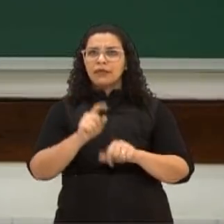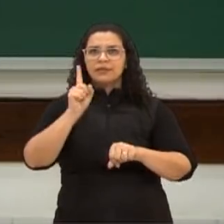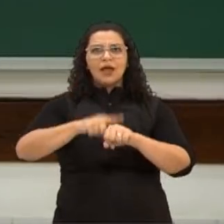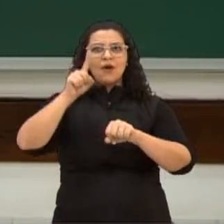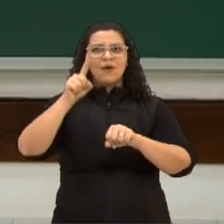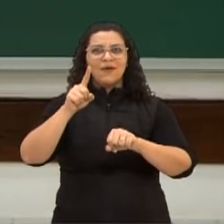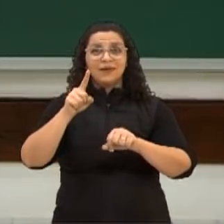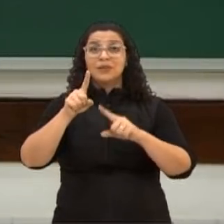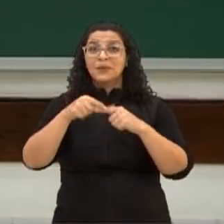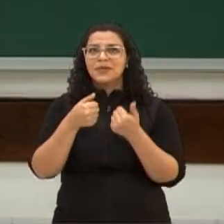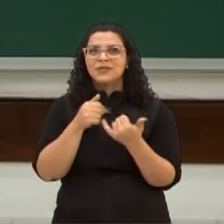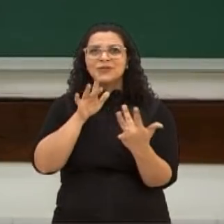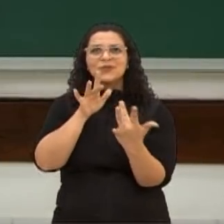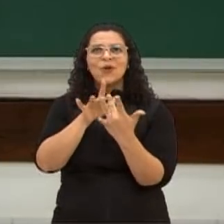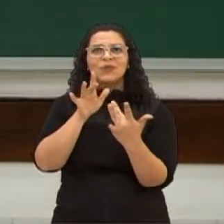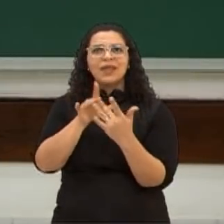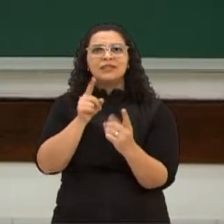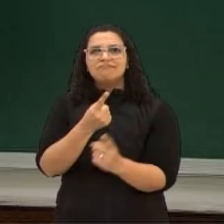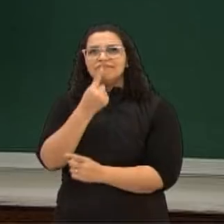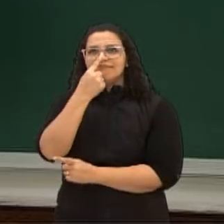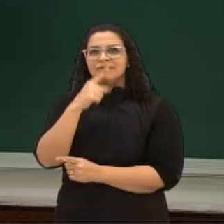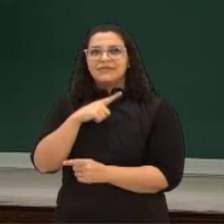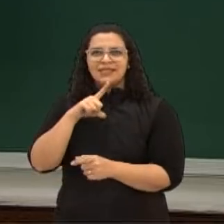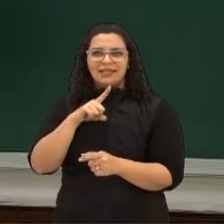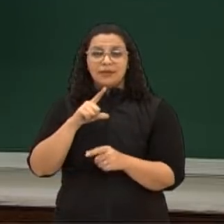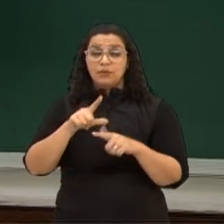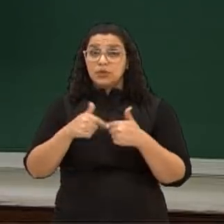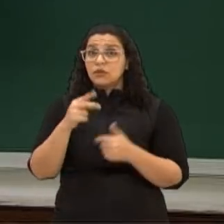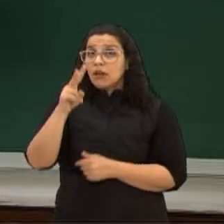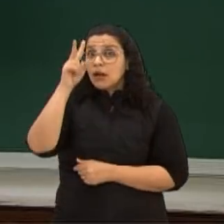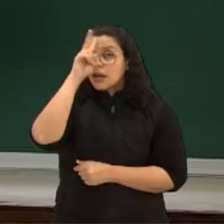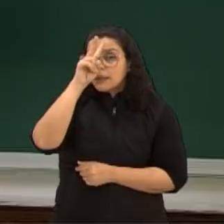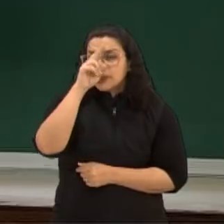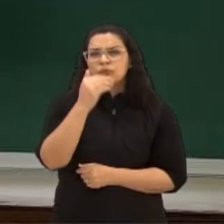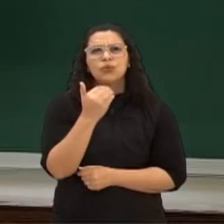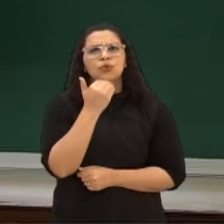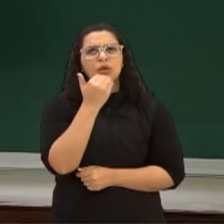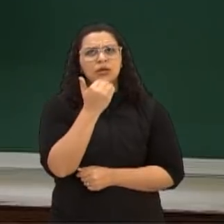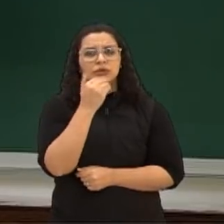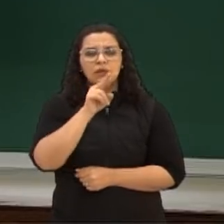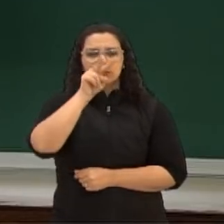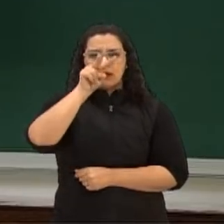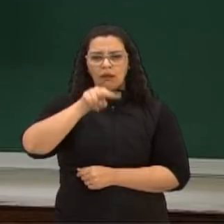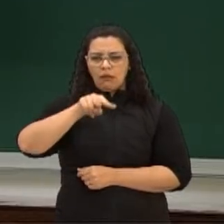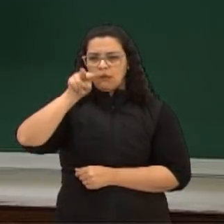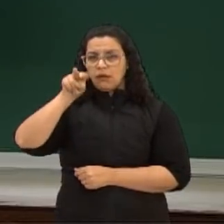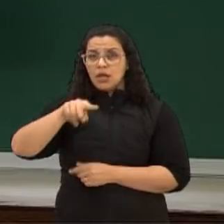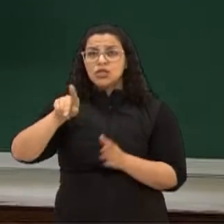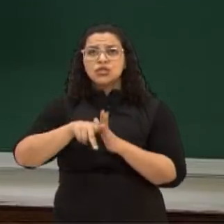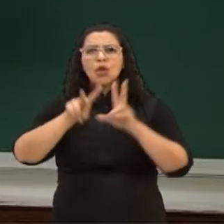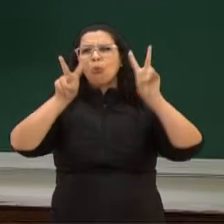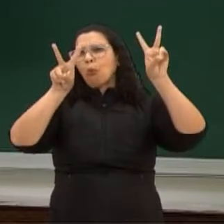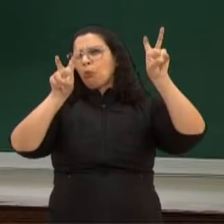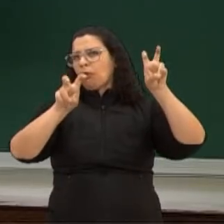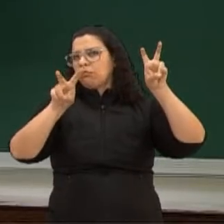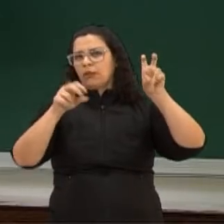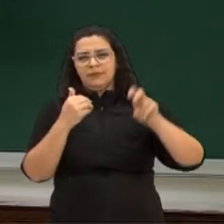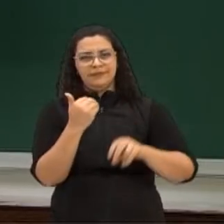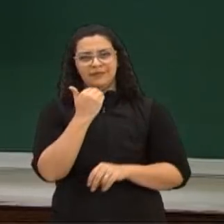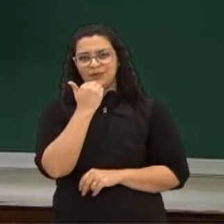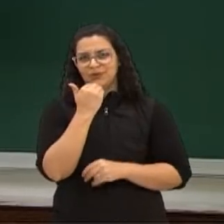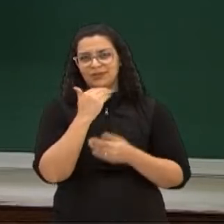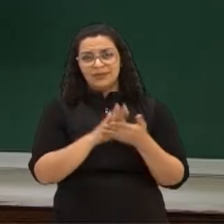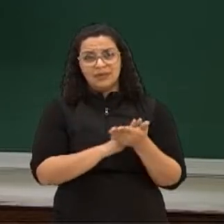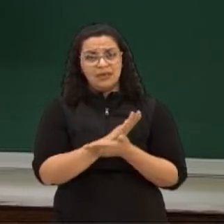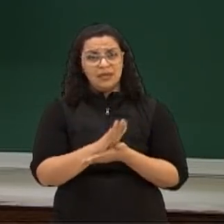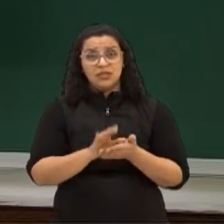após fazer a leitura da notícia. E lembrando, gente, não adianta você ler somente o título, né? Porque